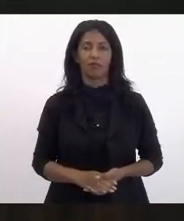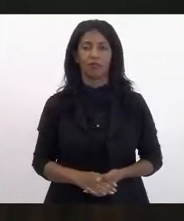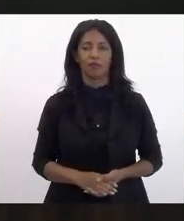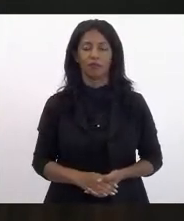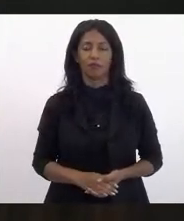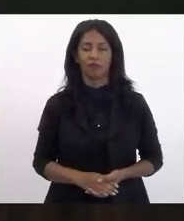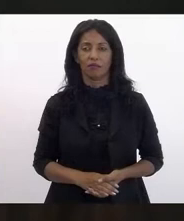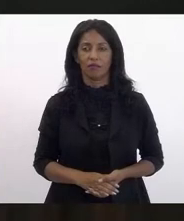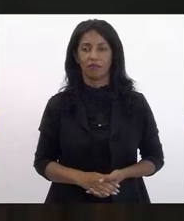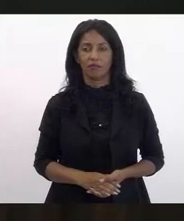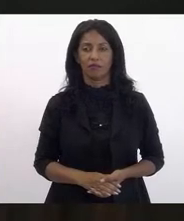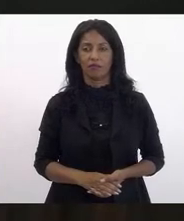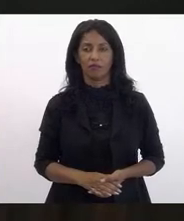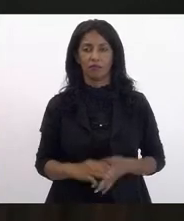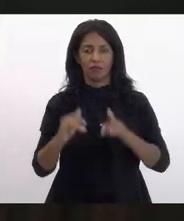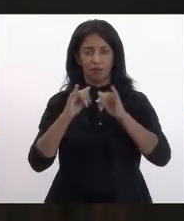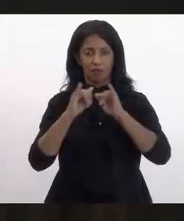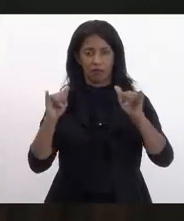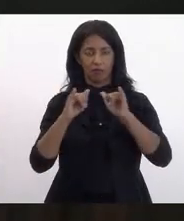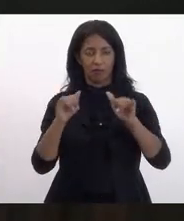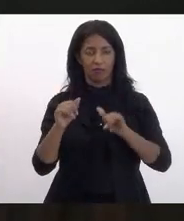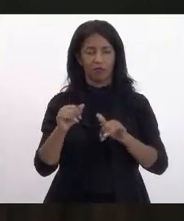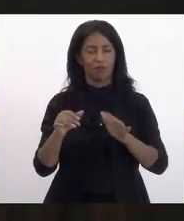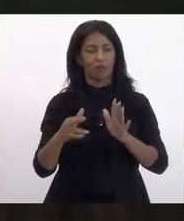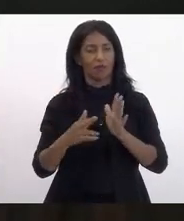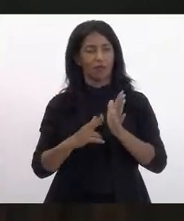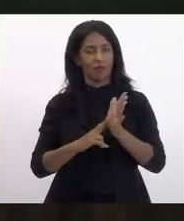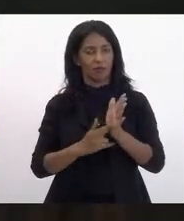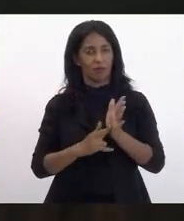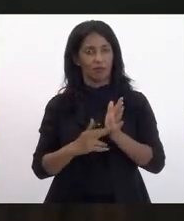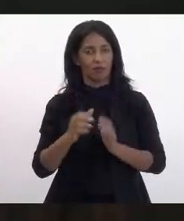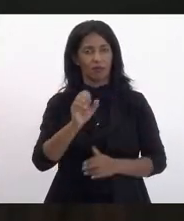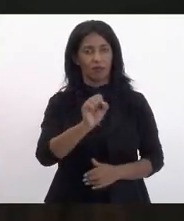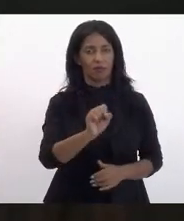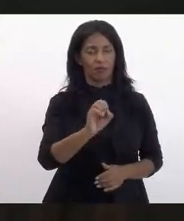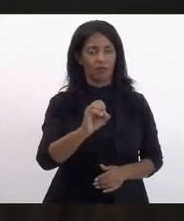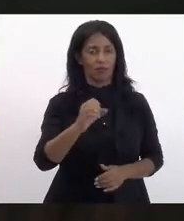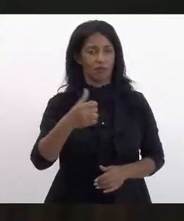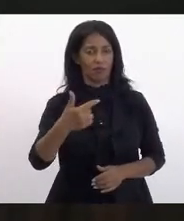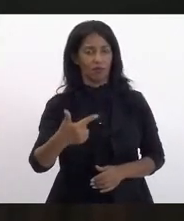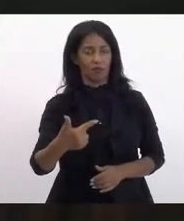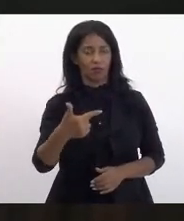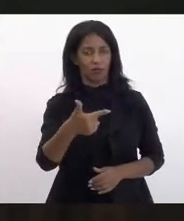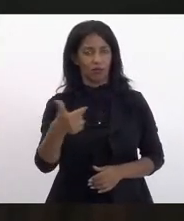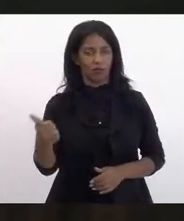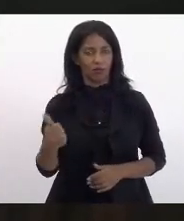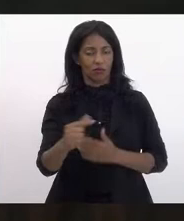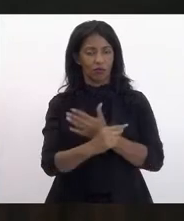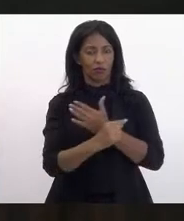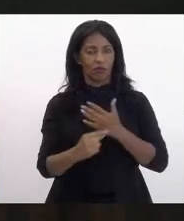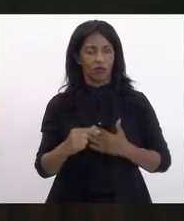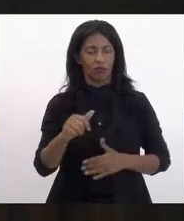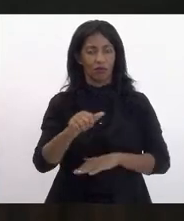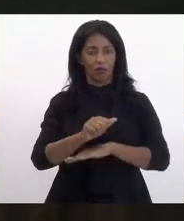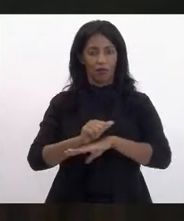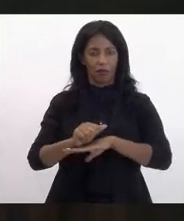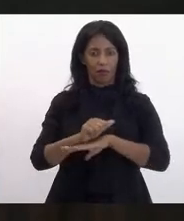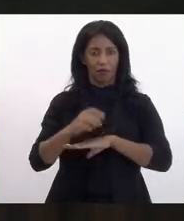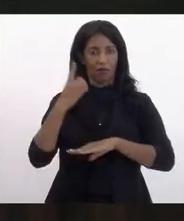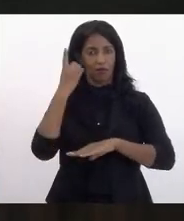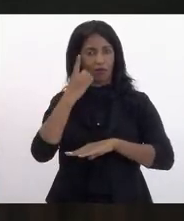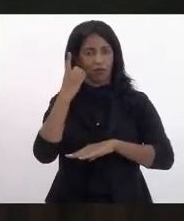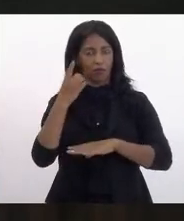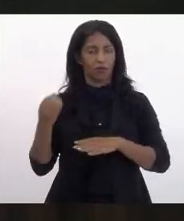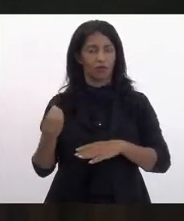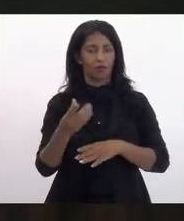a promulgação. Anuncio o projeto de resolução número 802/2021, de autoria do deputado Marcos Abraão, que concede